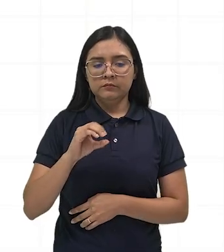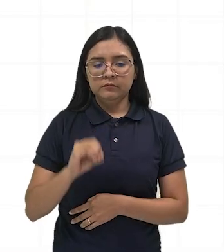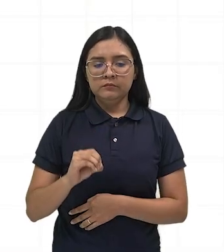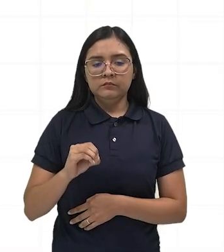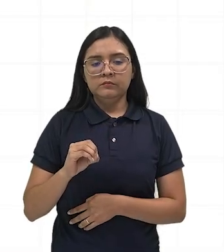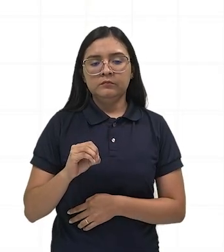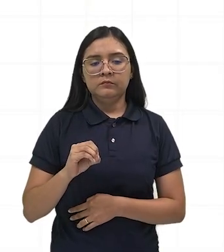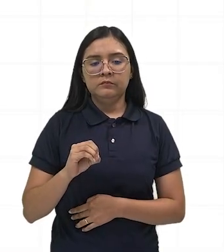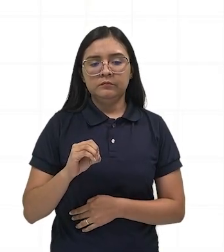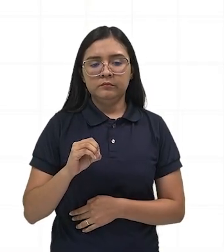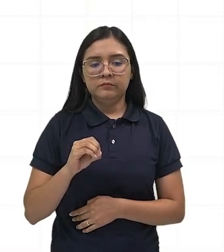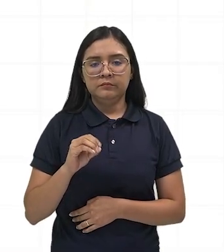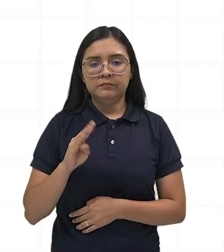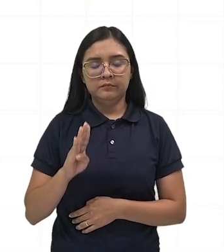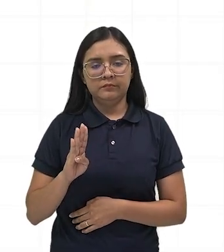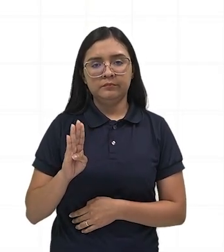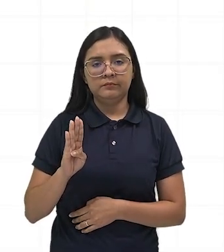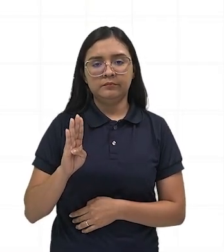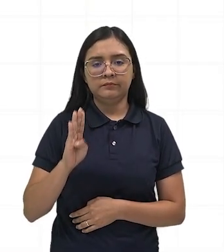DOB.